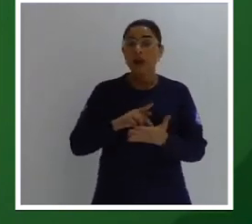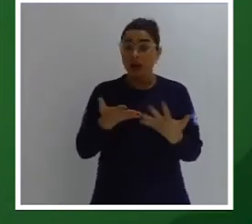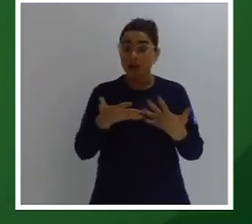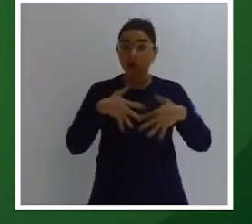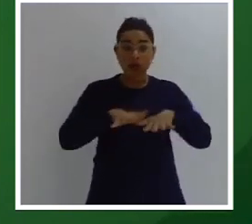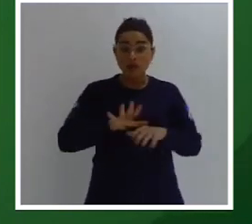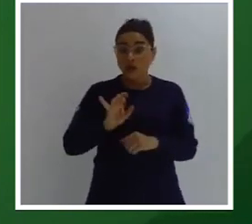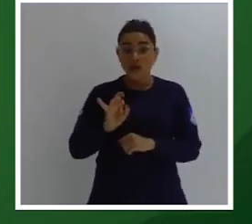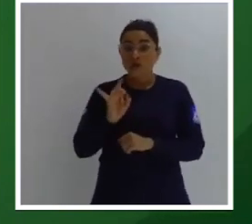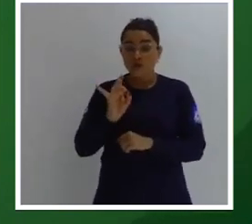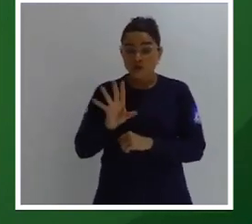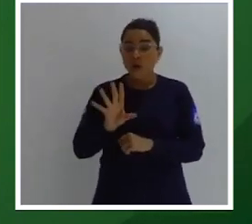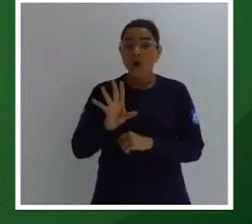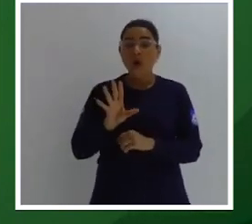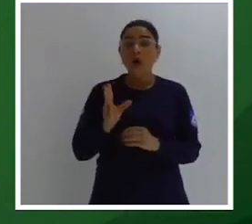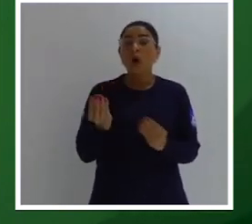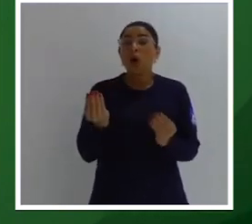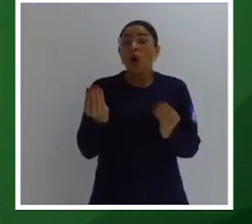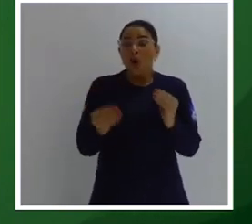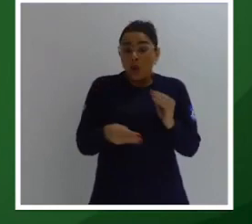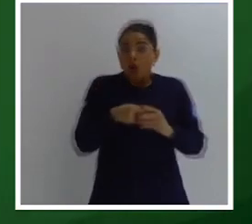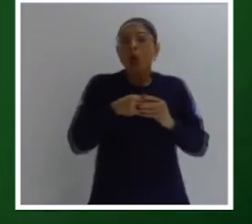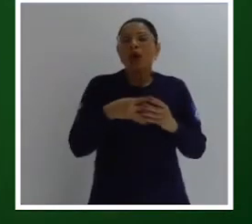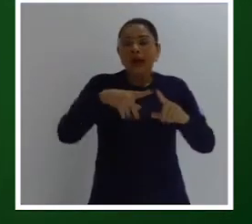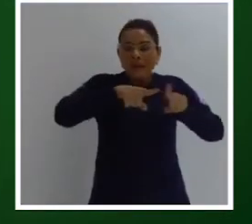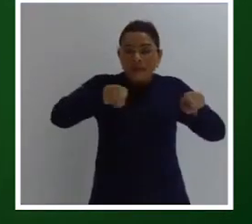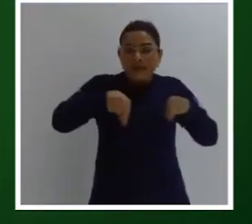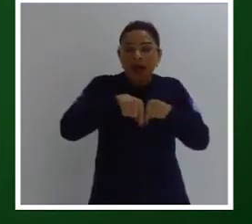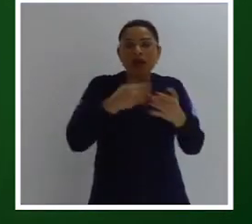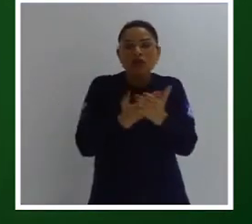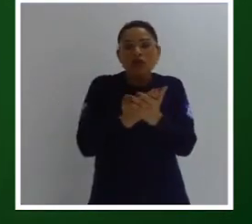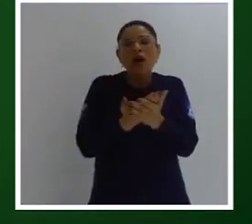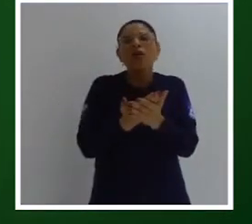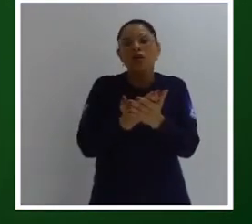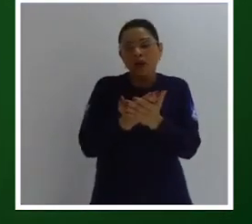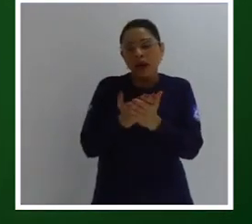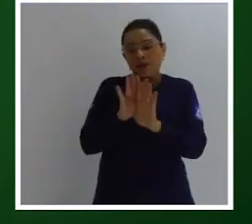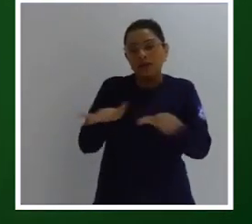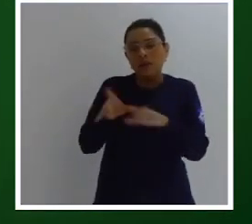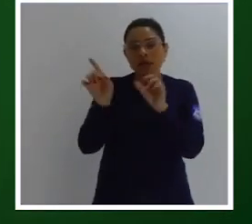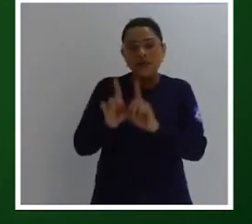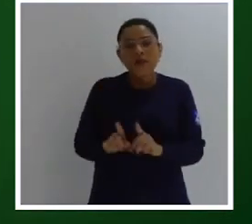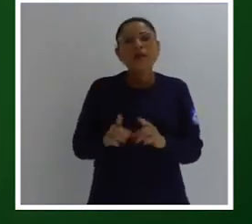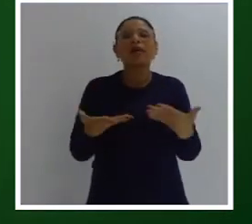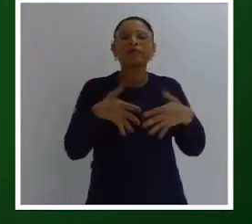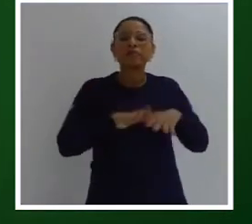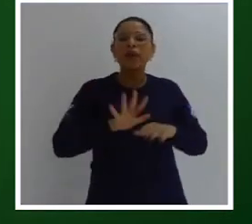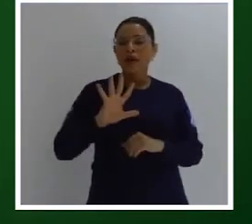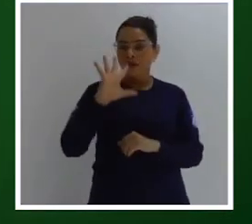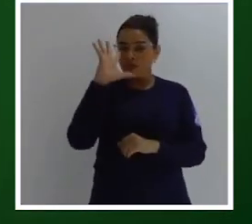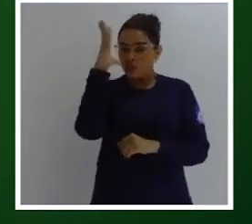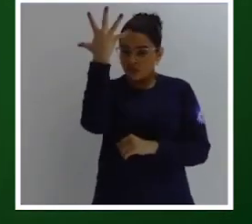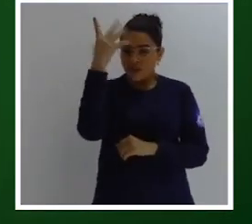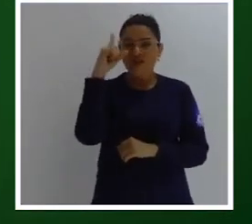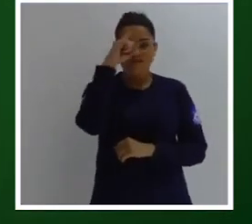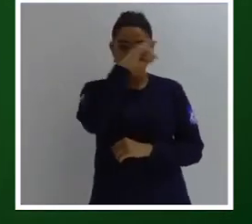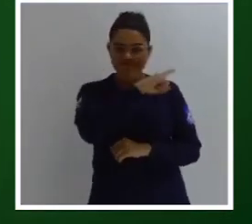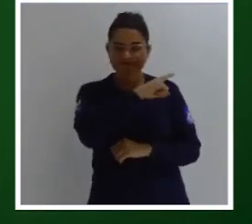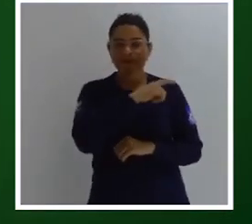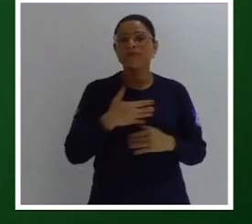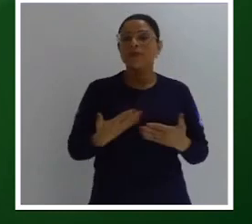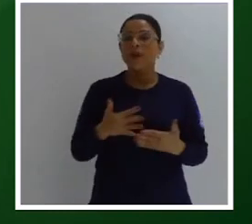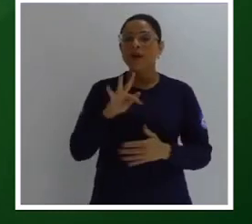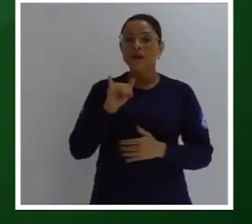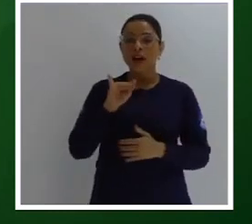não é só colocar a pessoa com deficiência em sala de aula inclusão é mesmo difícil de acontecer a Fátima